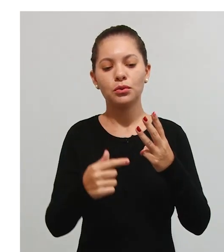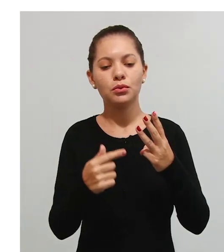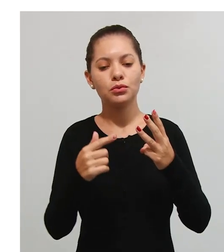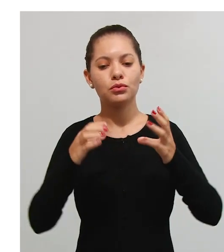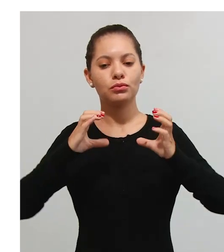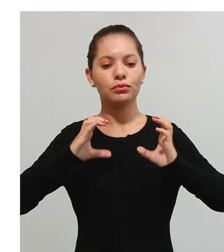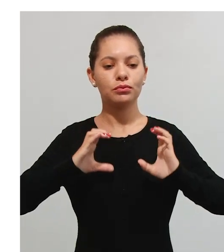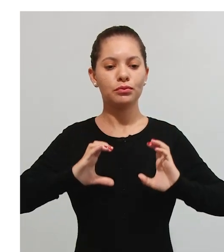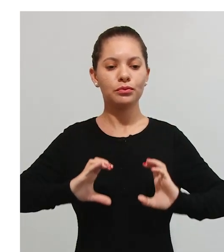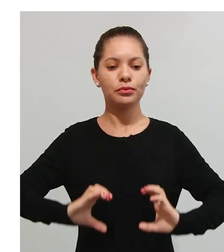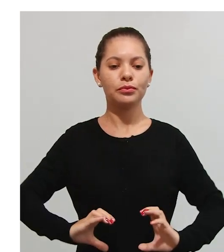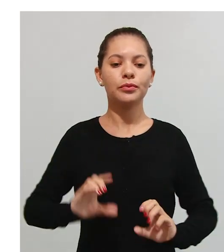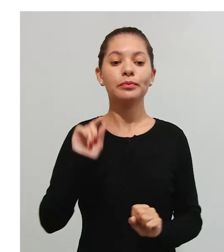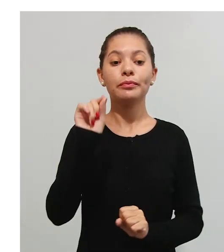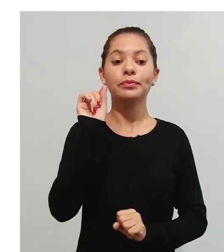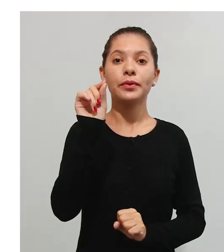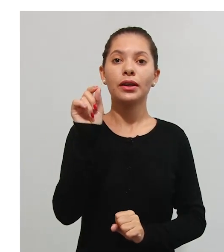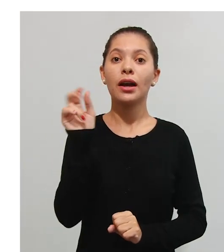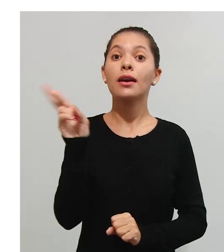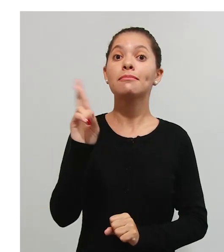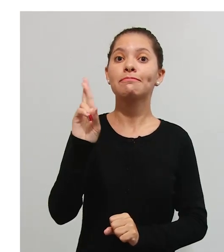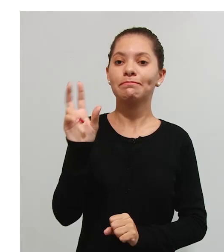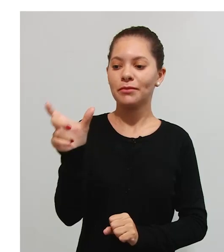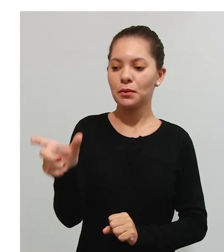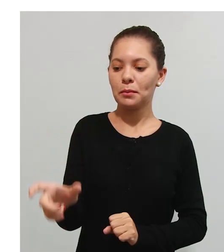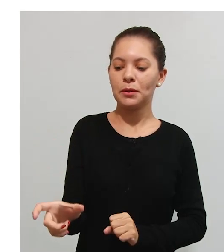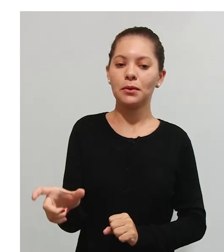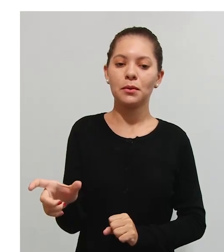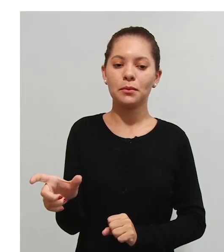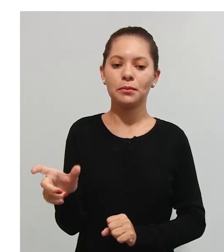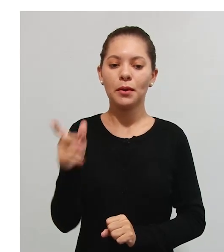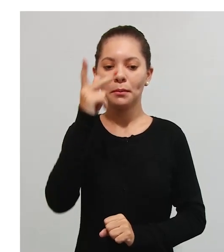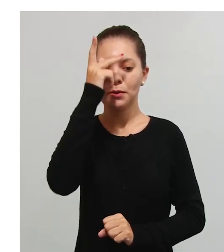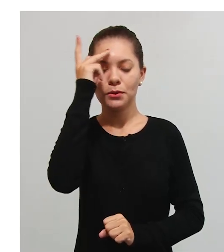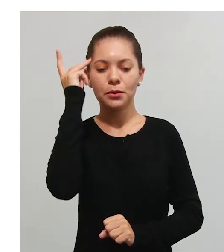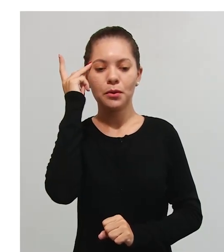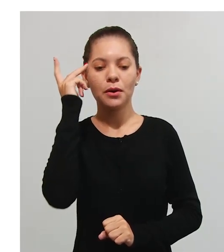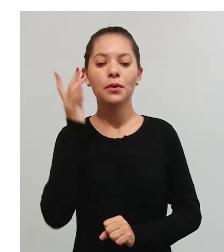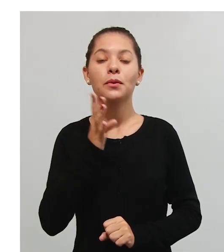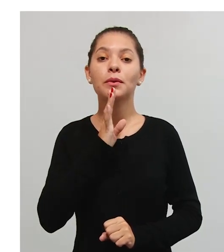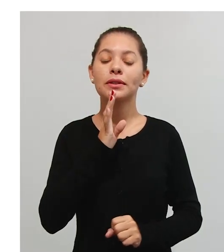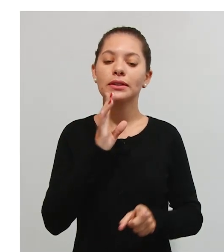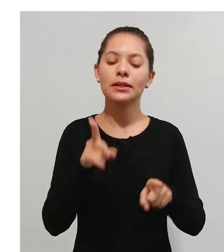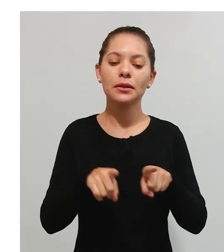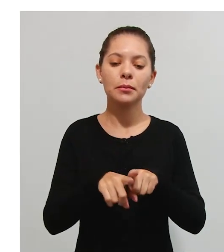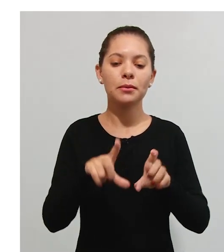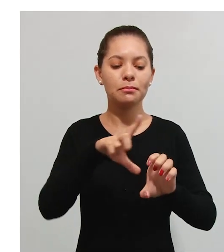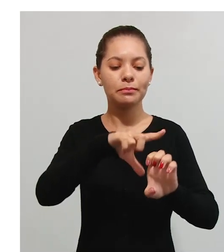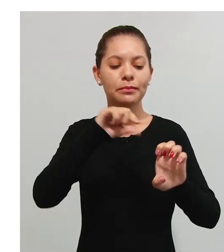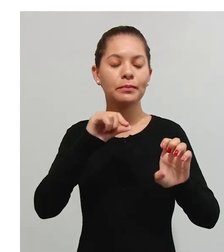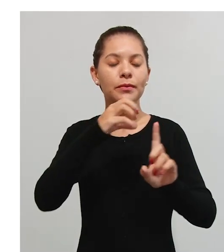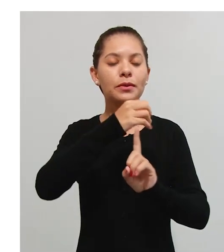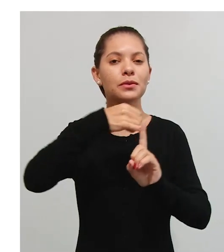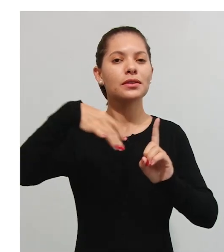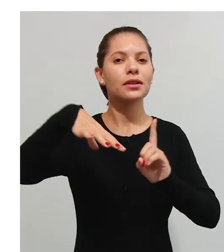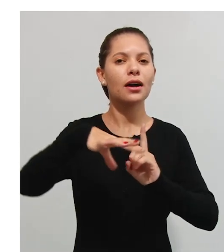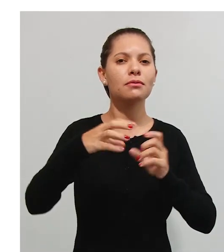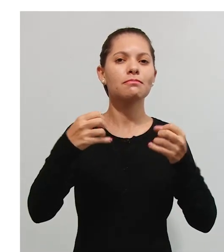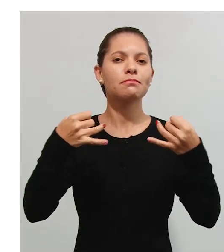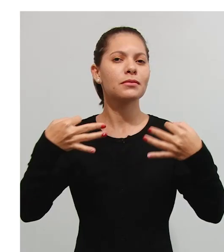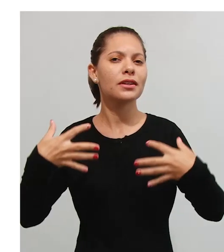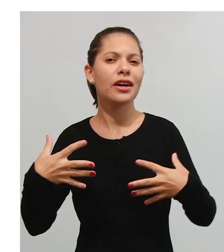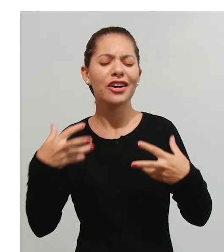no comportamento do empreendedor. Vamos conhecer aí o empreendedorismo social e